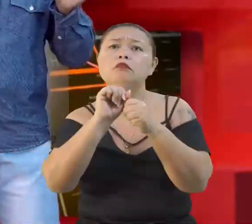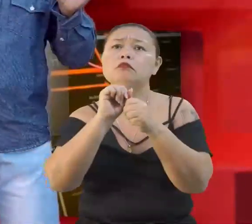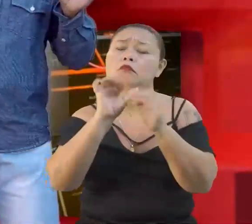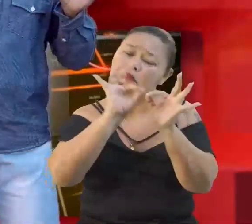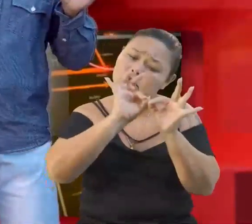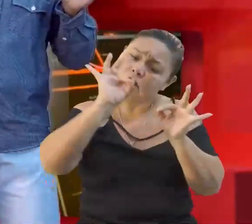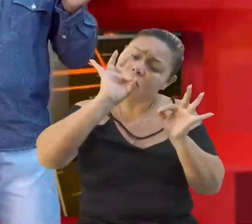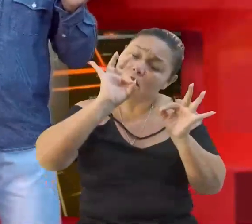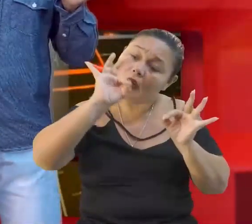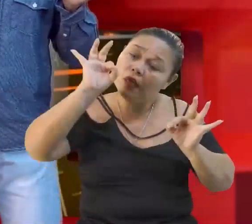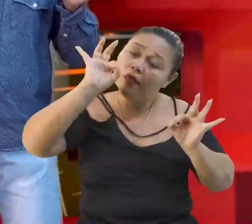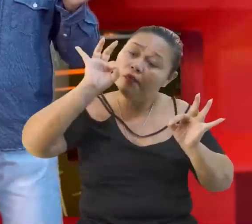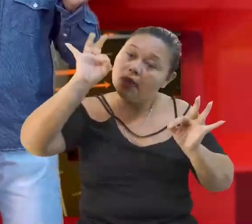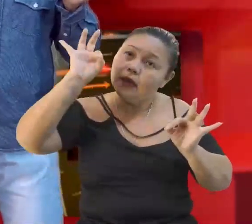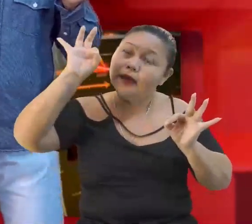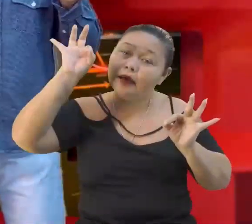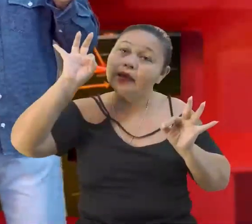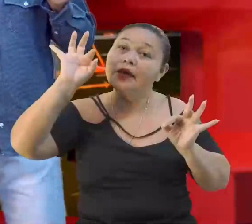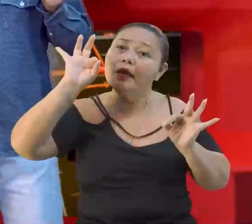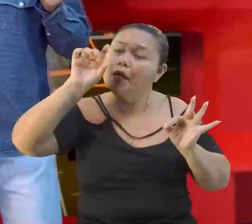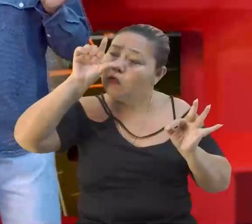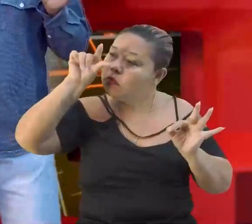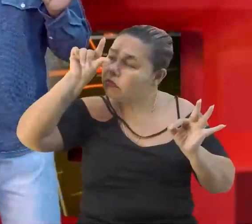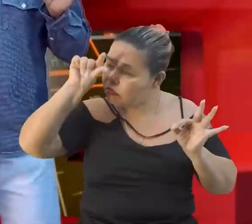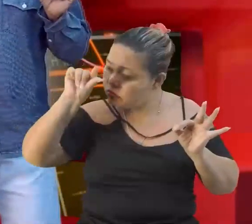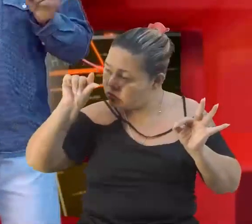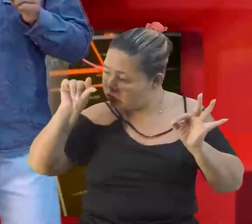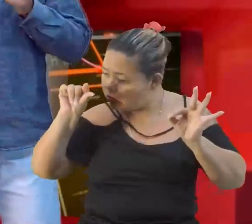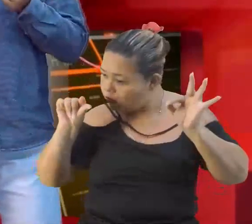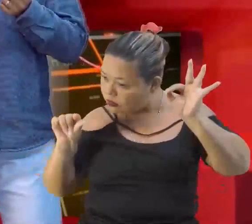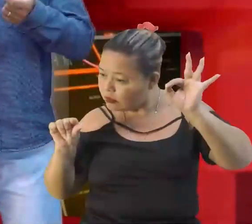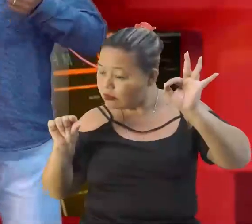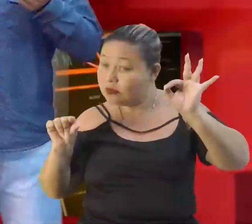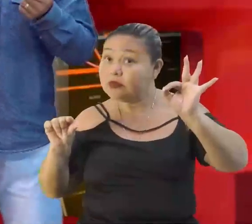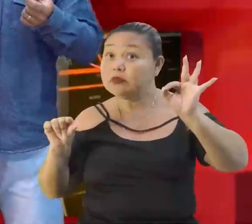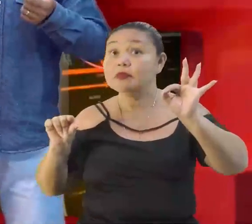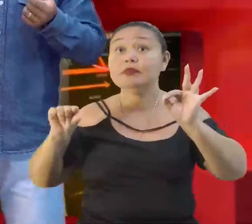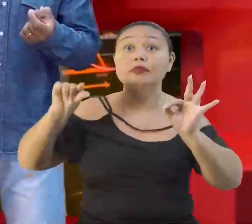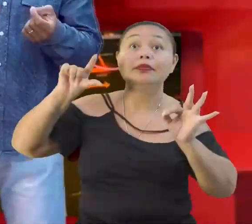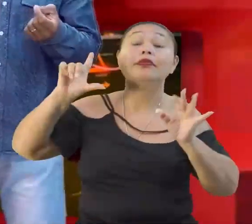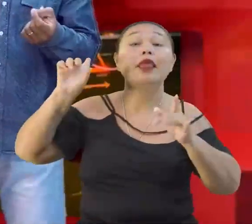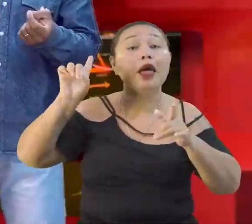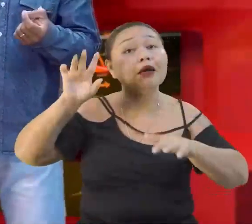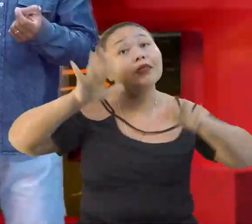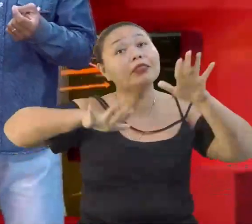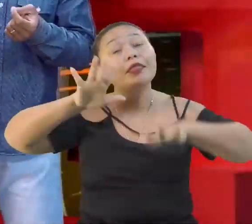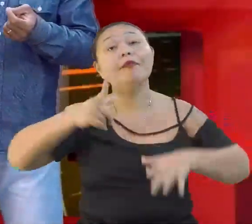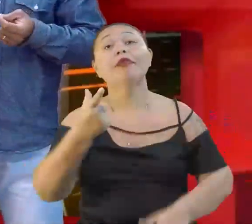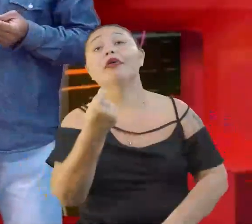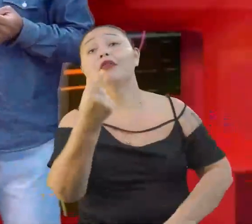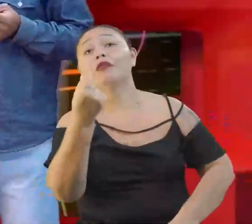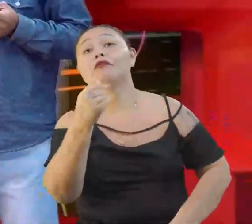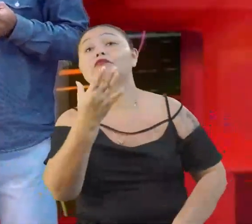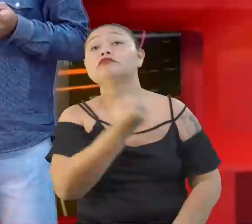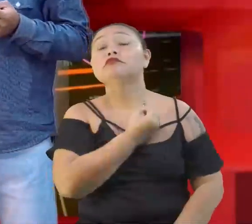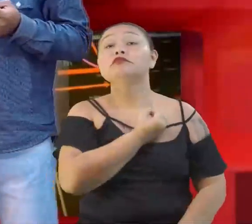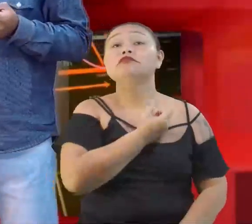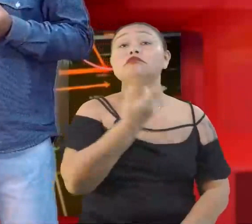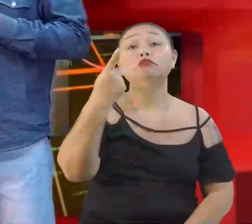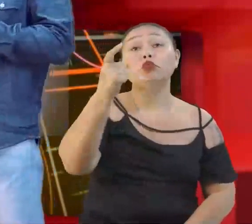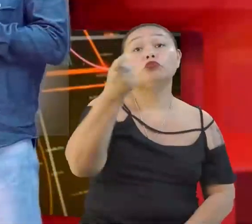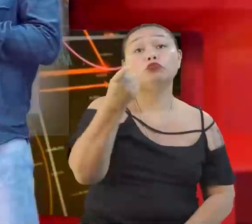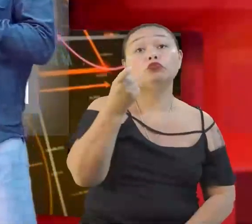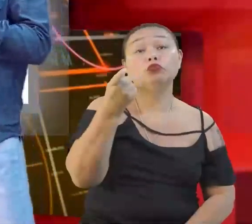vai subindo ali, ó. Ah, produziu menos, então vai cair aqui. Isso vai depender dos valores que eu escolhi para o meu X. E